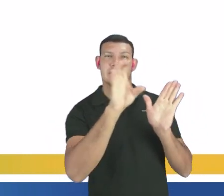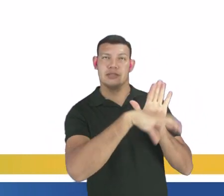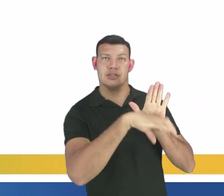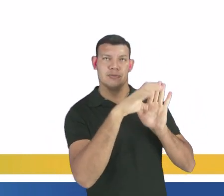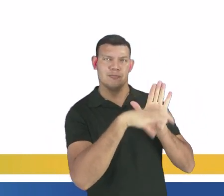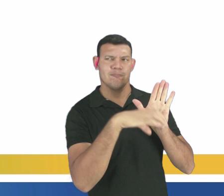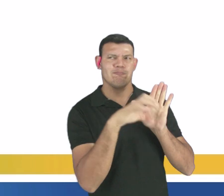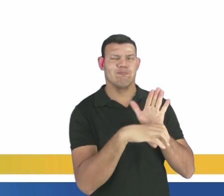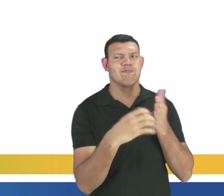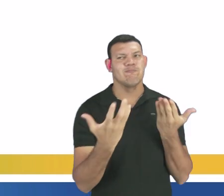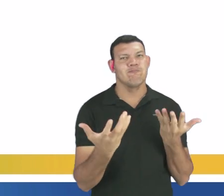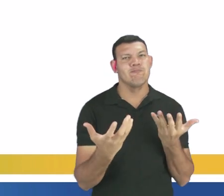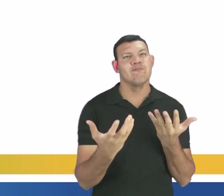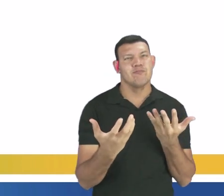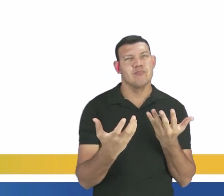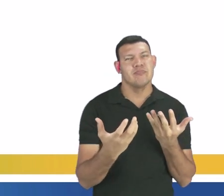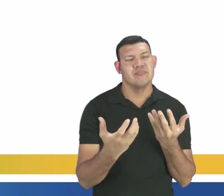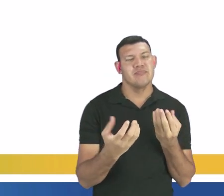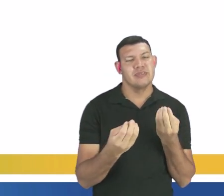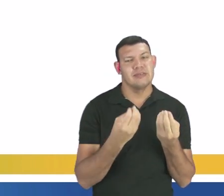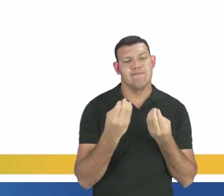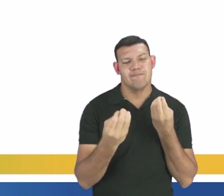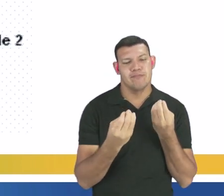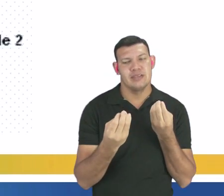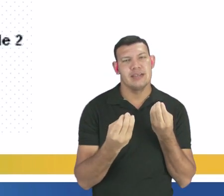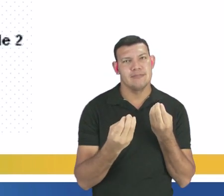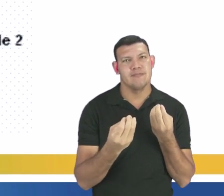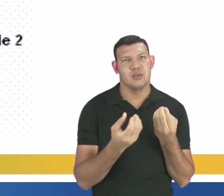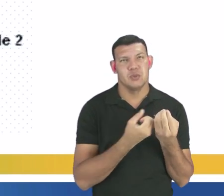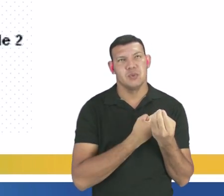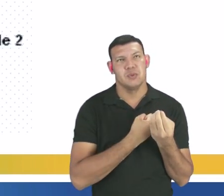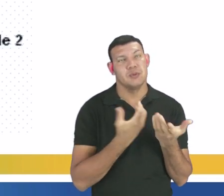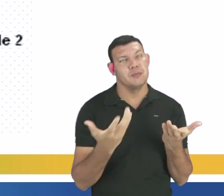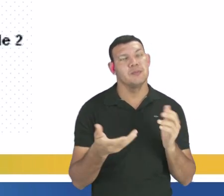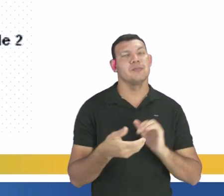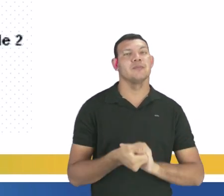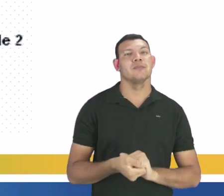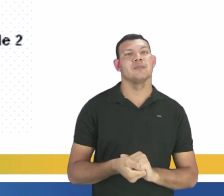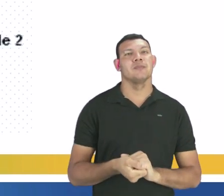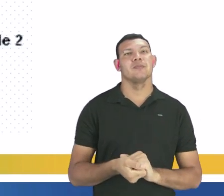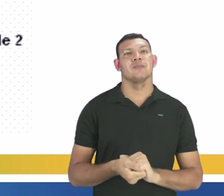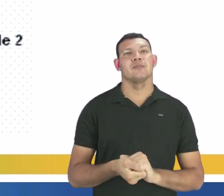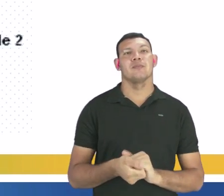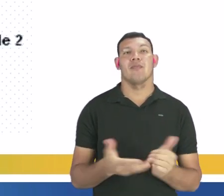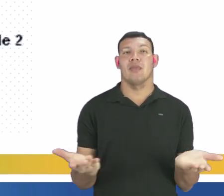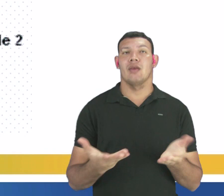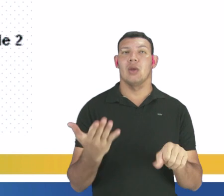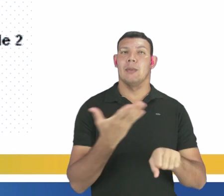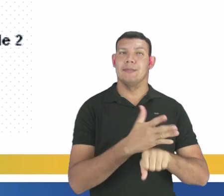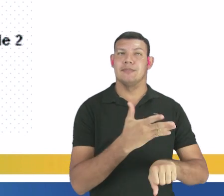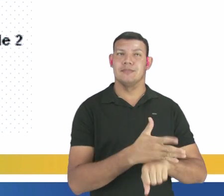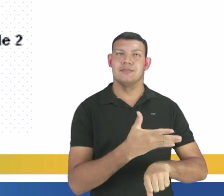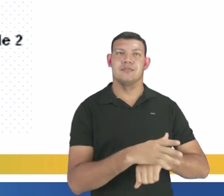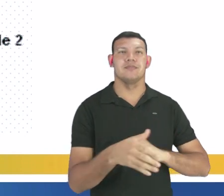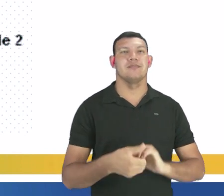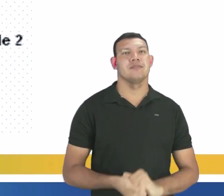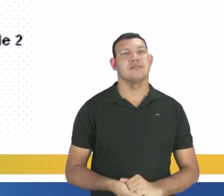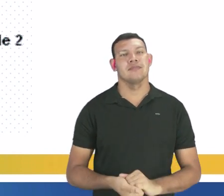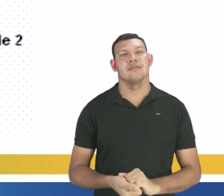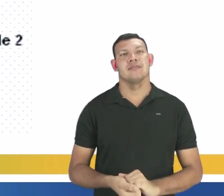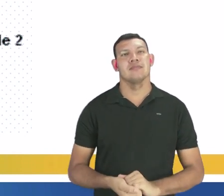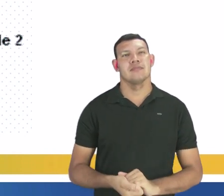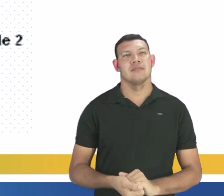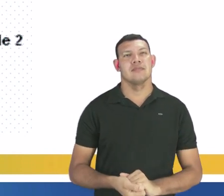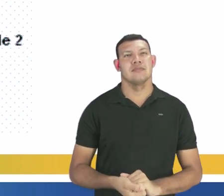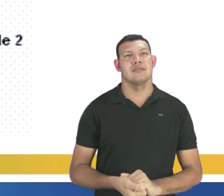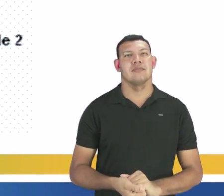né, algebrizada. Então, vamos ver isso na prática, como funciona. Nosso primeiro exemplo aí, vocês percebem